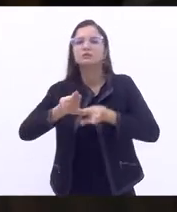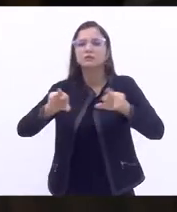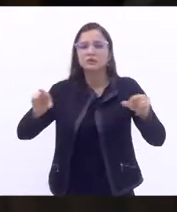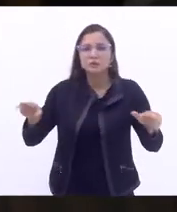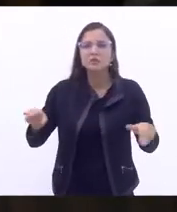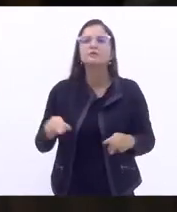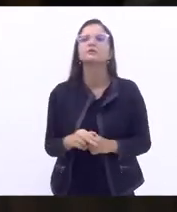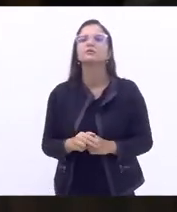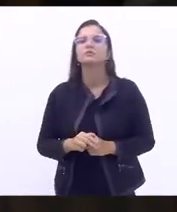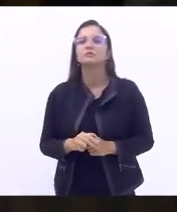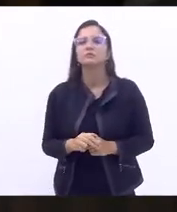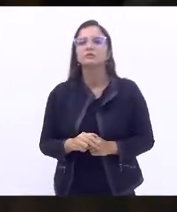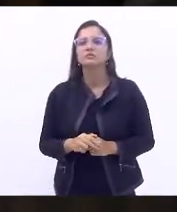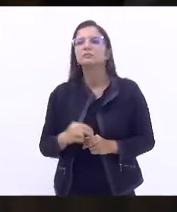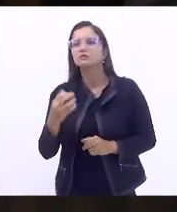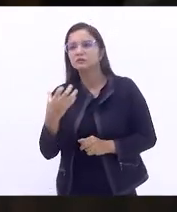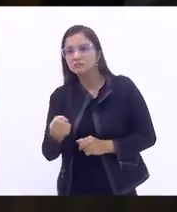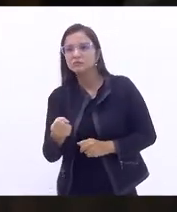Paulo e Márcio Pacheco.